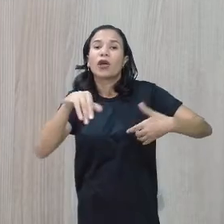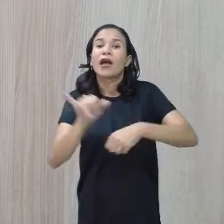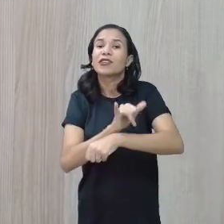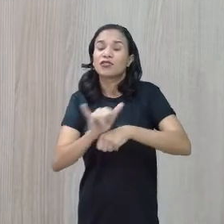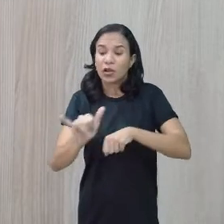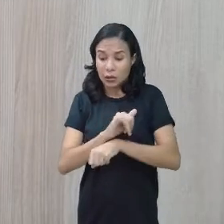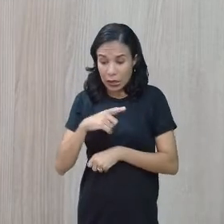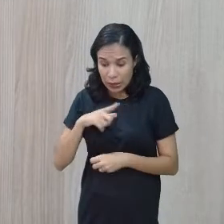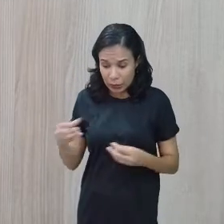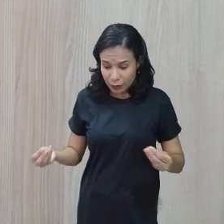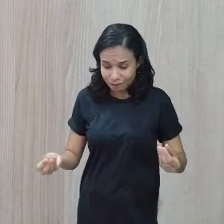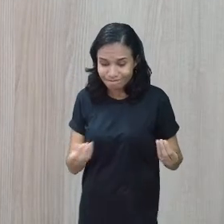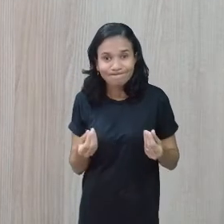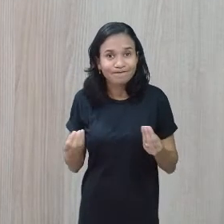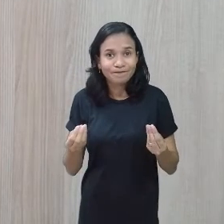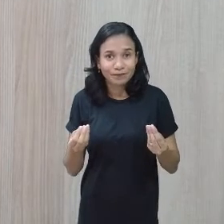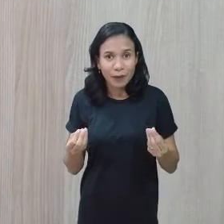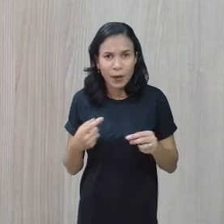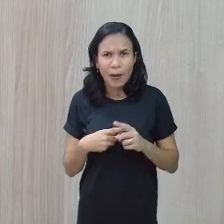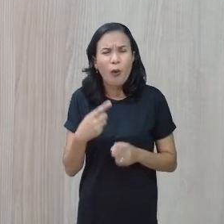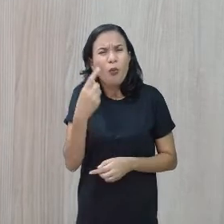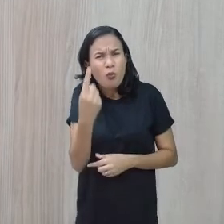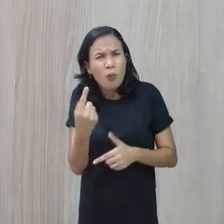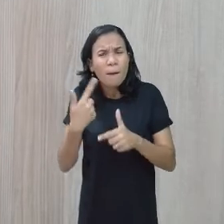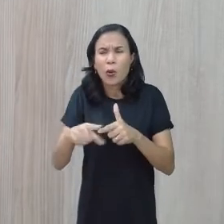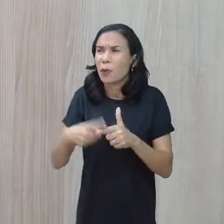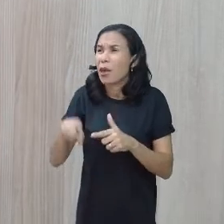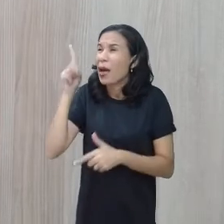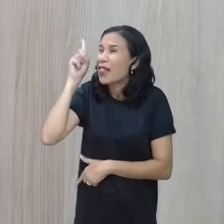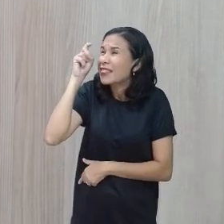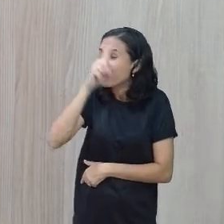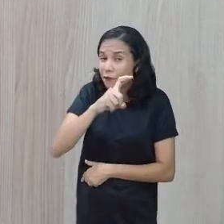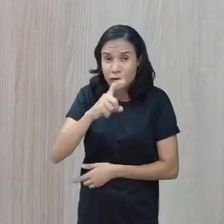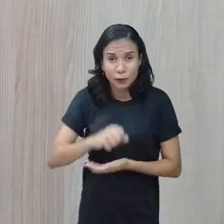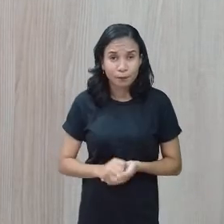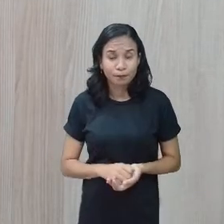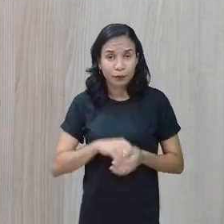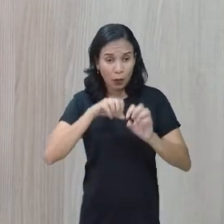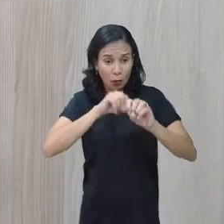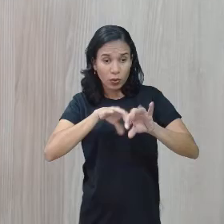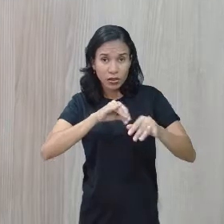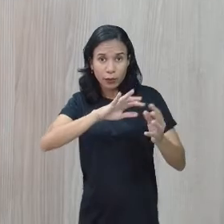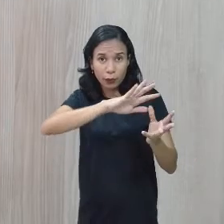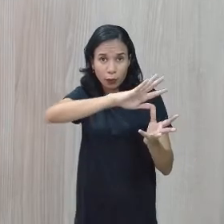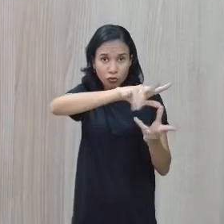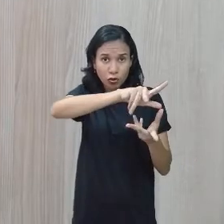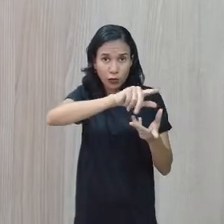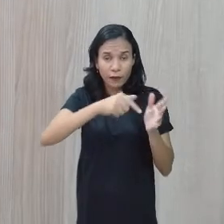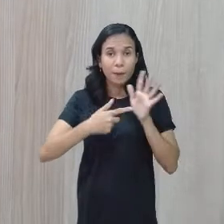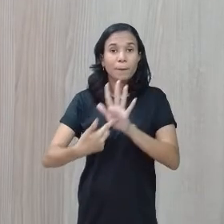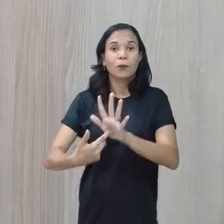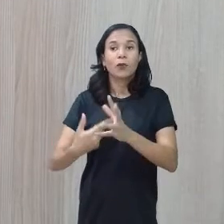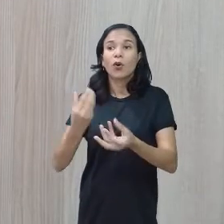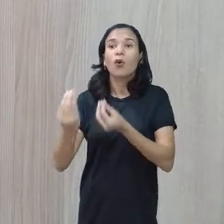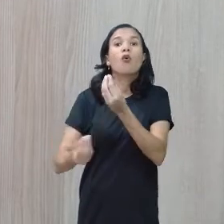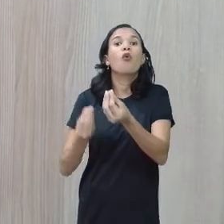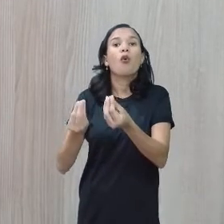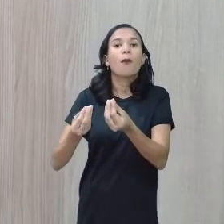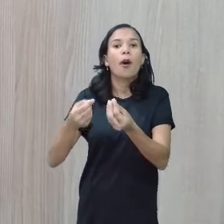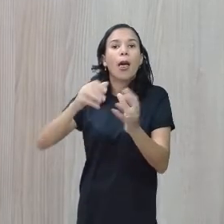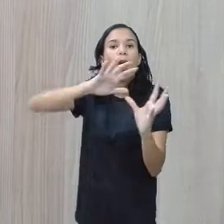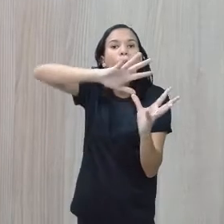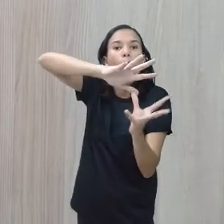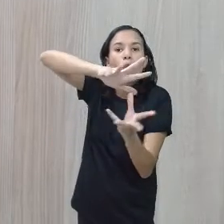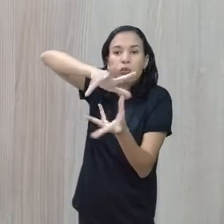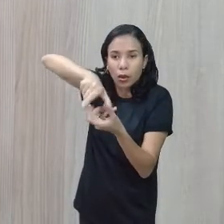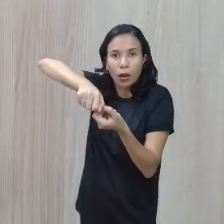tivesse disponível. Mas teve um problema que foi muito grave. Eu dou aula de geografia e precisava apresentar para o João qual era o formato da Terra.